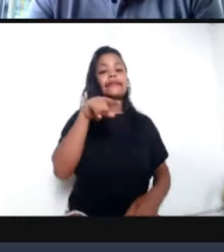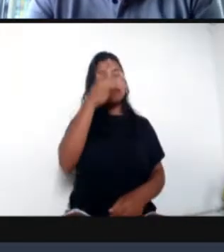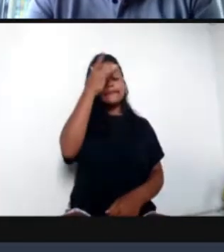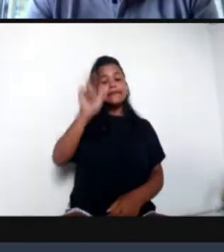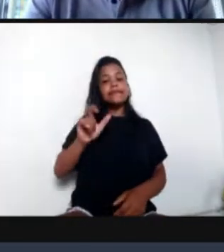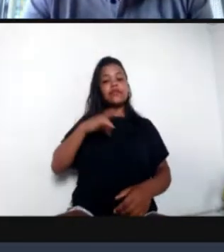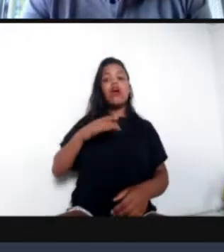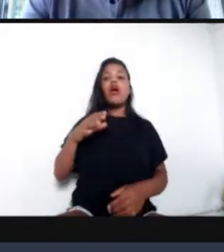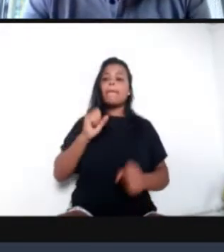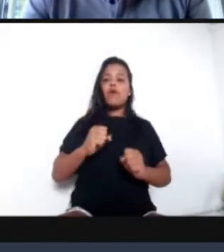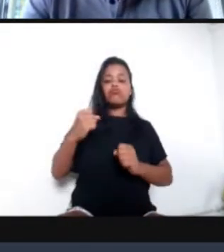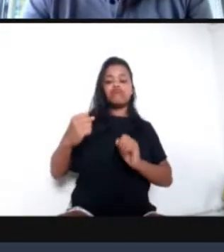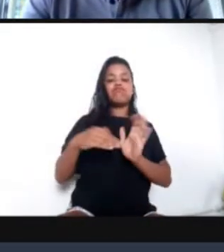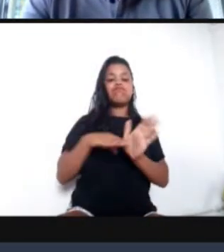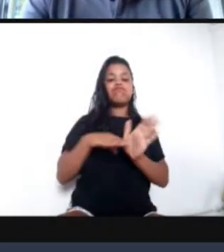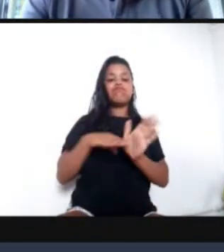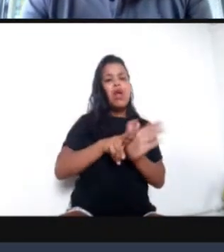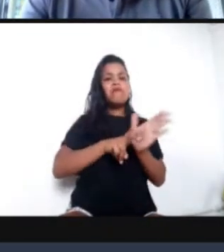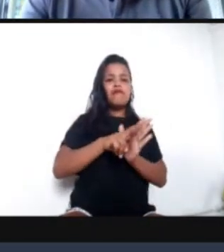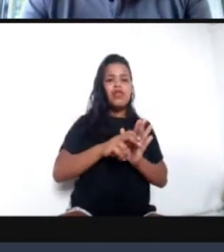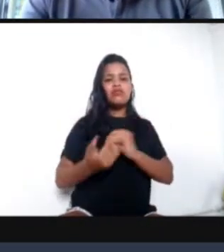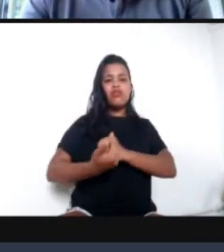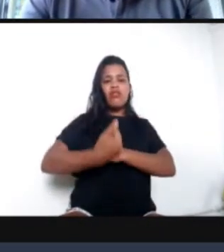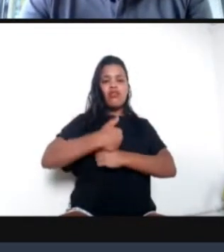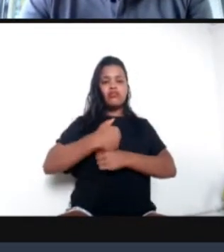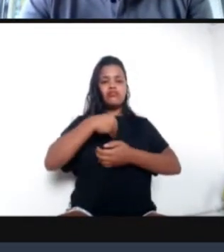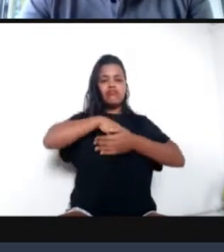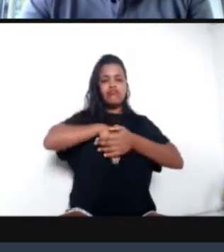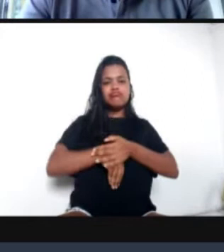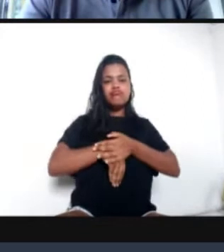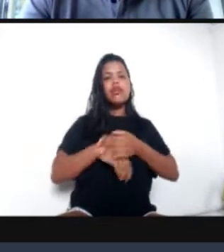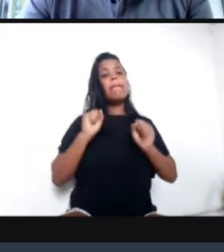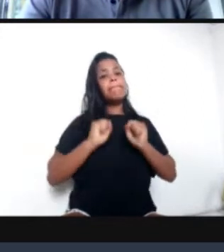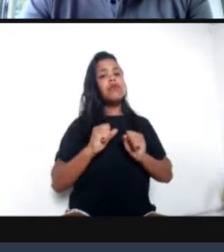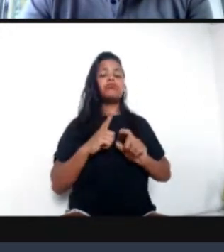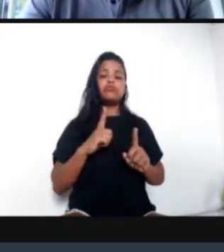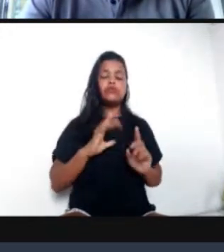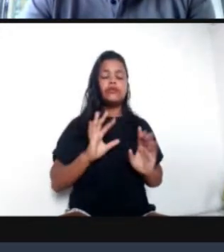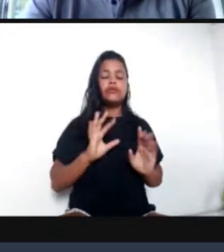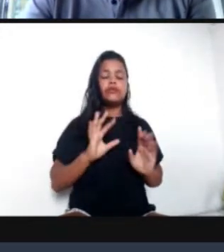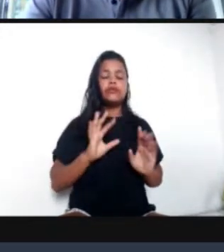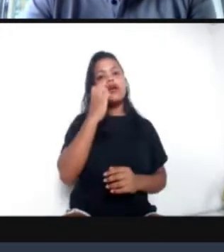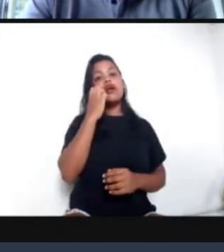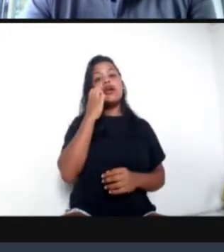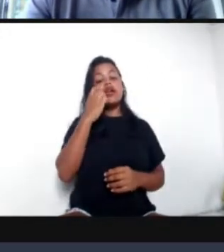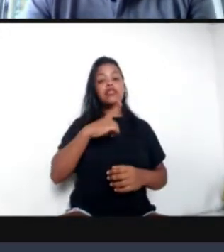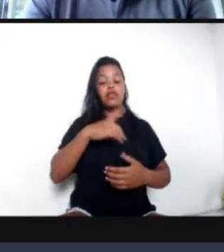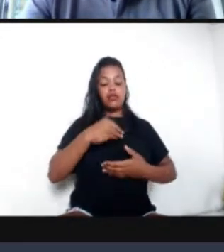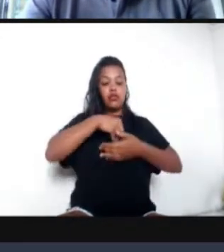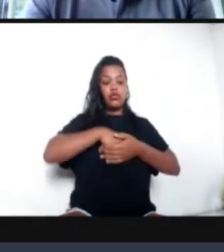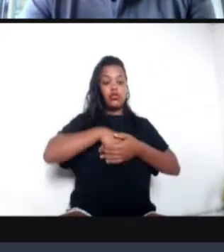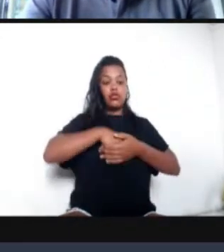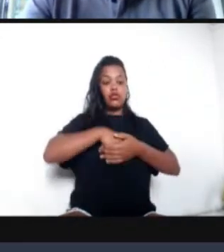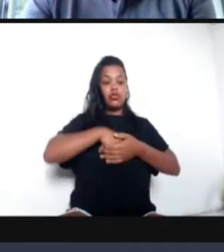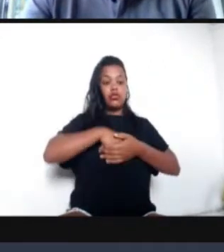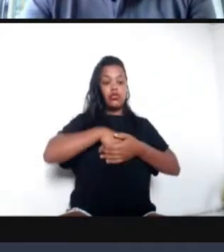tentam parasitar, tentam obter alguma vantagem. Então, as células e tecidos do nosso corpo precisam funcionar de maneira íntegra, intacta. Então, aí